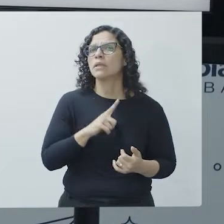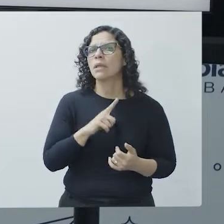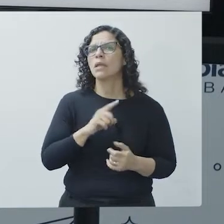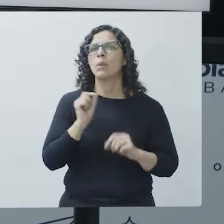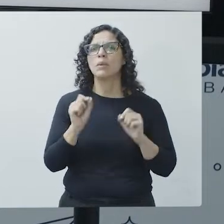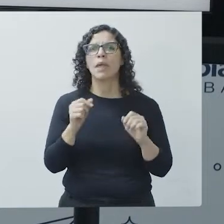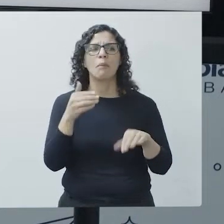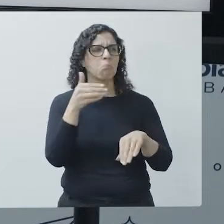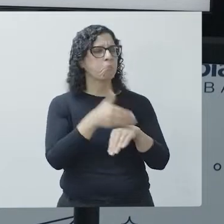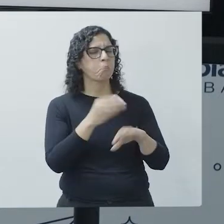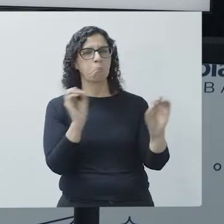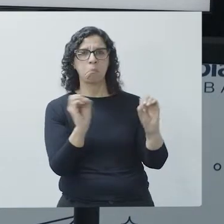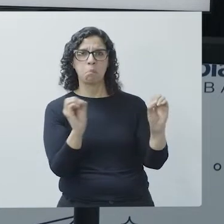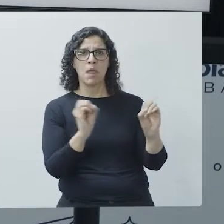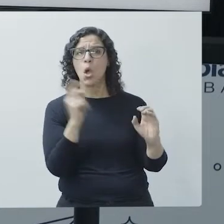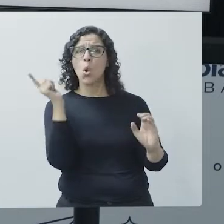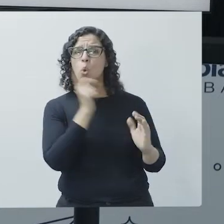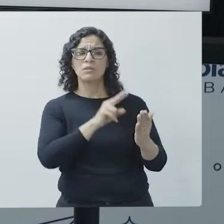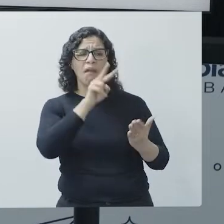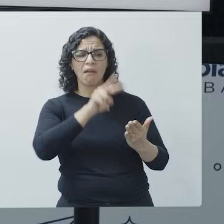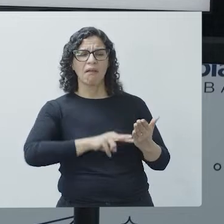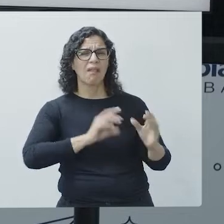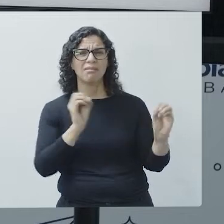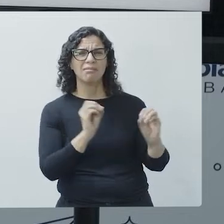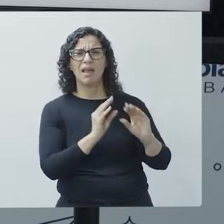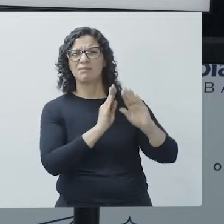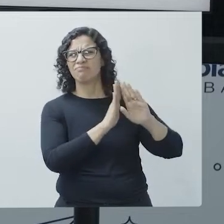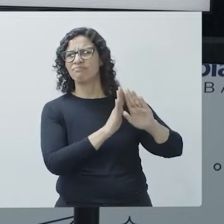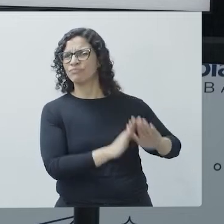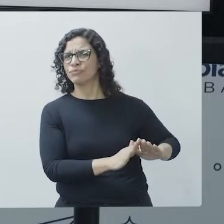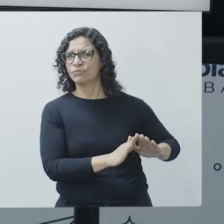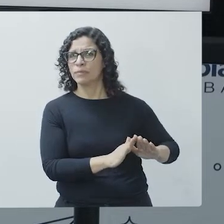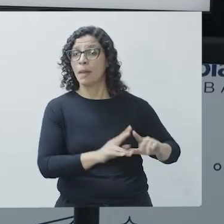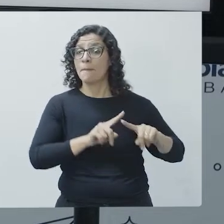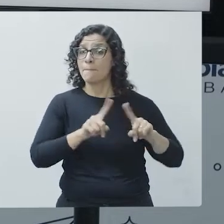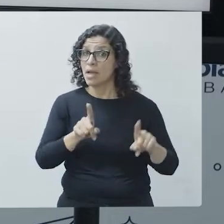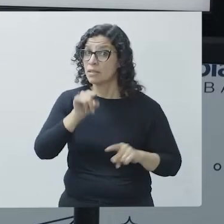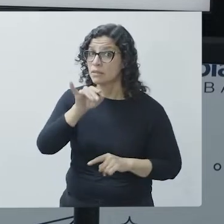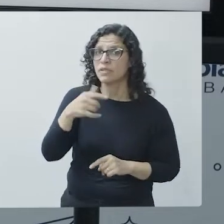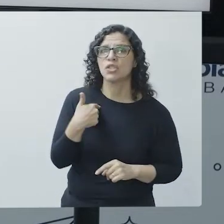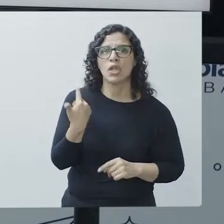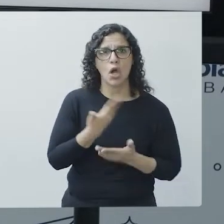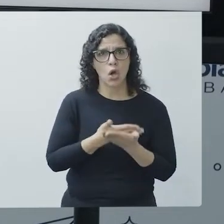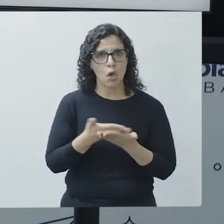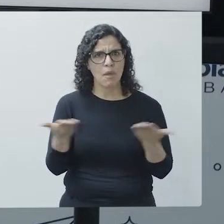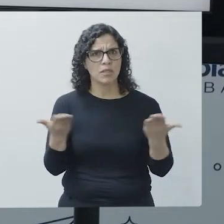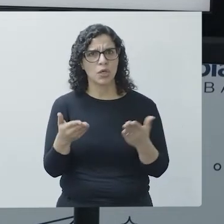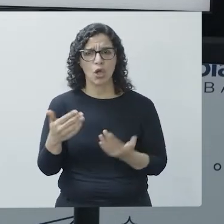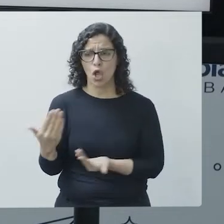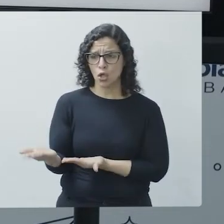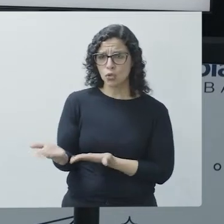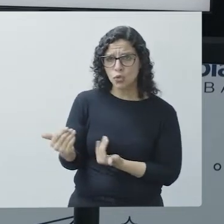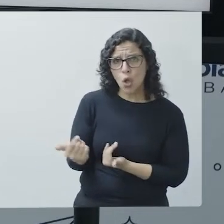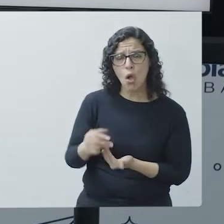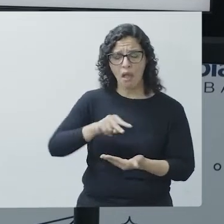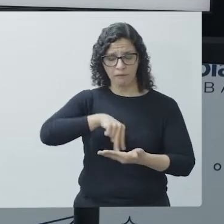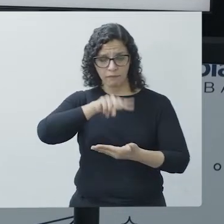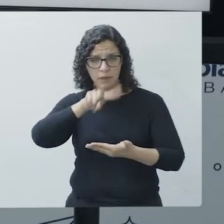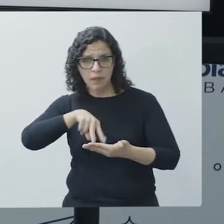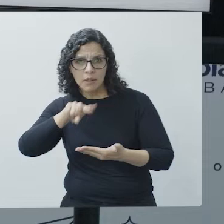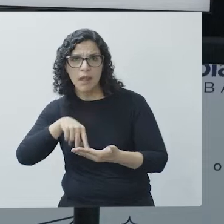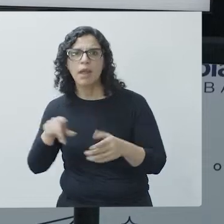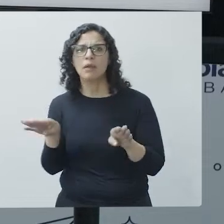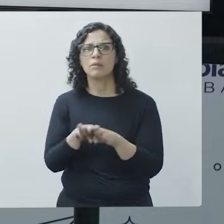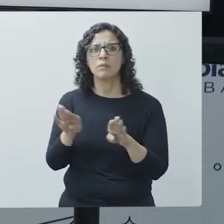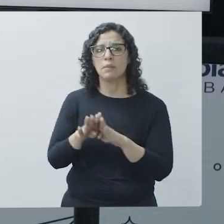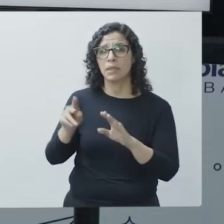mesmo inacessível, como a nossa autora diz. Mas, se você já começa jovem, fazendo a leitura